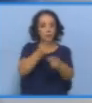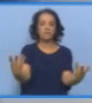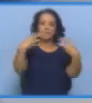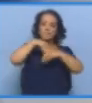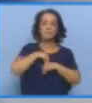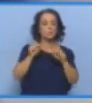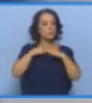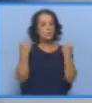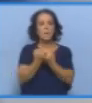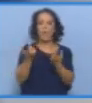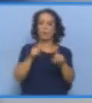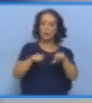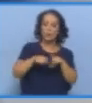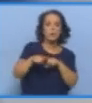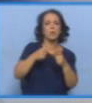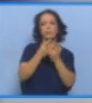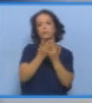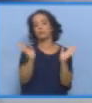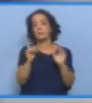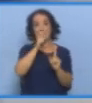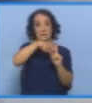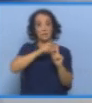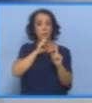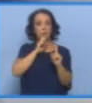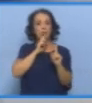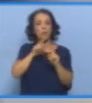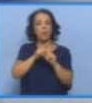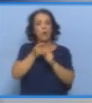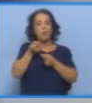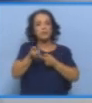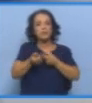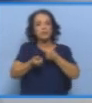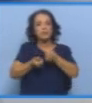Foi também um bispo que pouco a pouco construiu